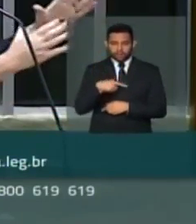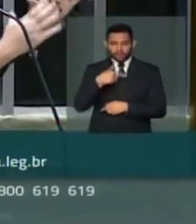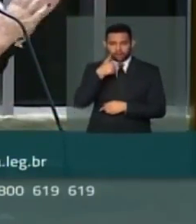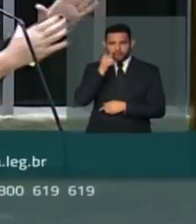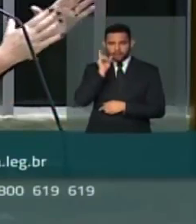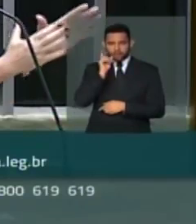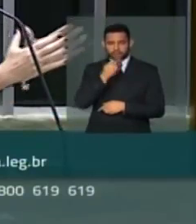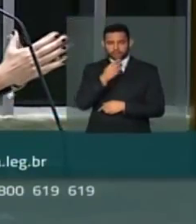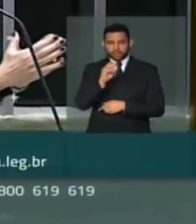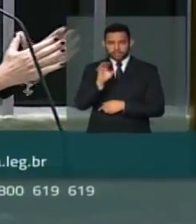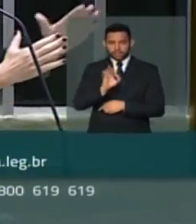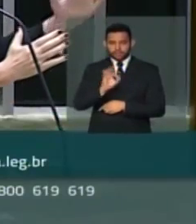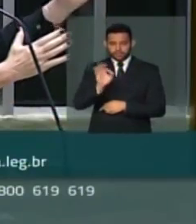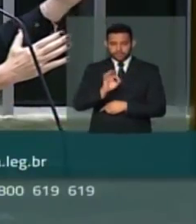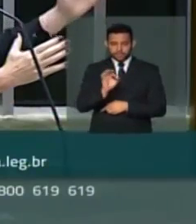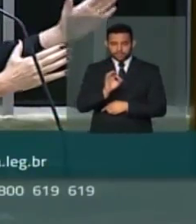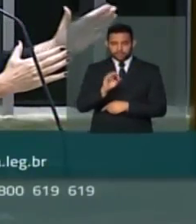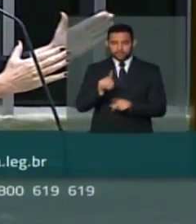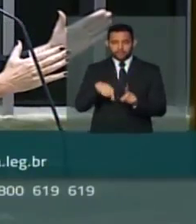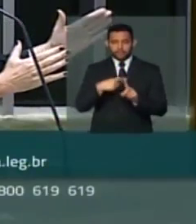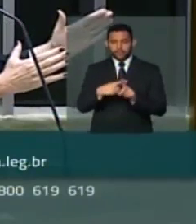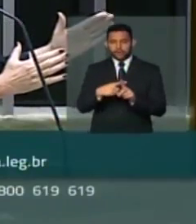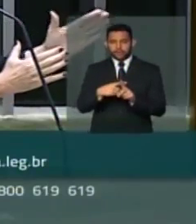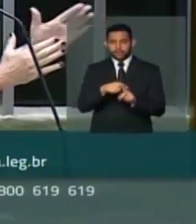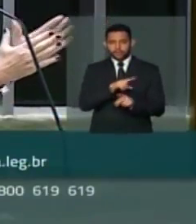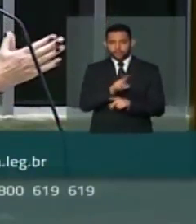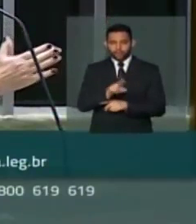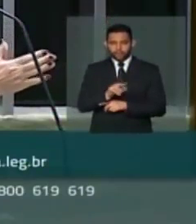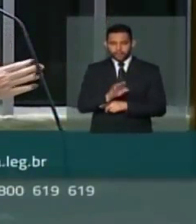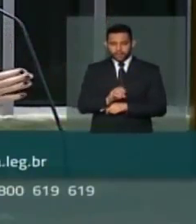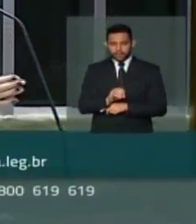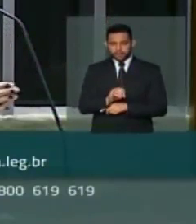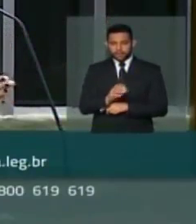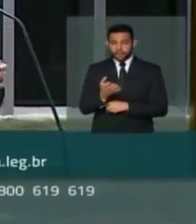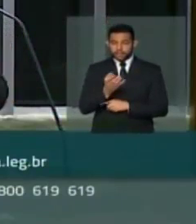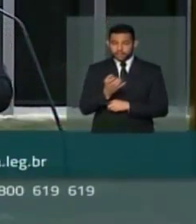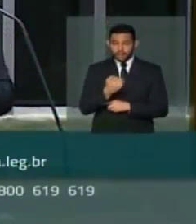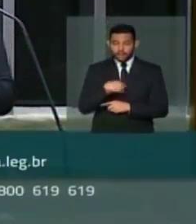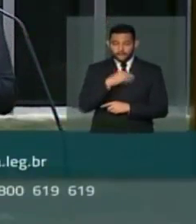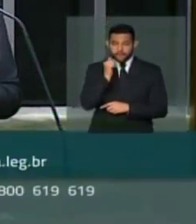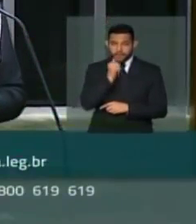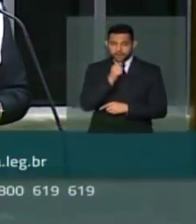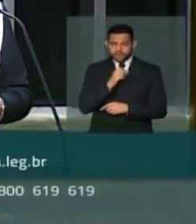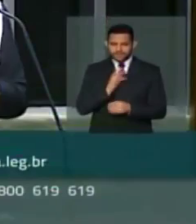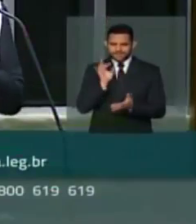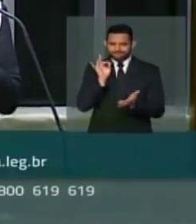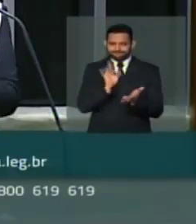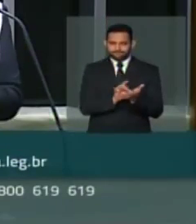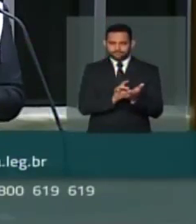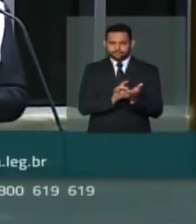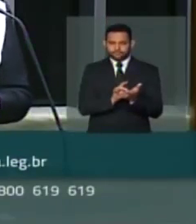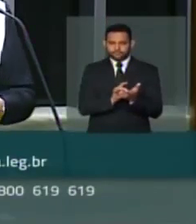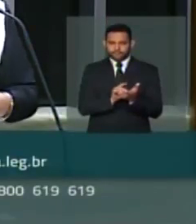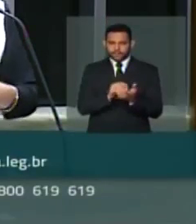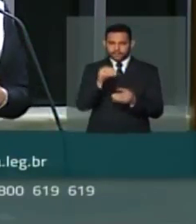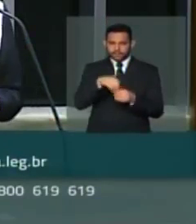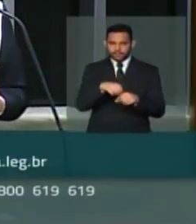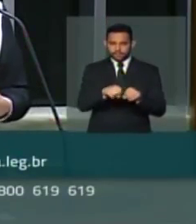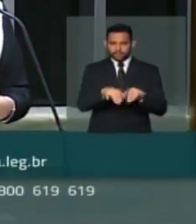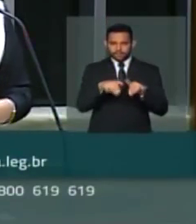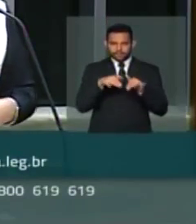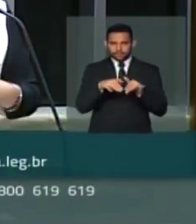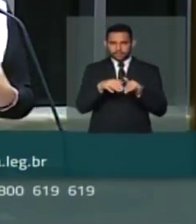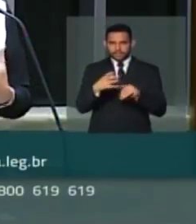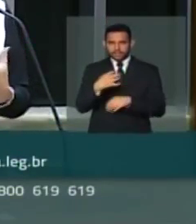que é os 30%, para compor nominado. Nós queremos que as mulheres estejam efetivamente no parlamento, que elas se